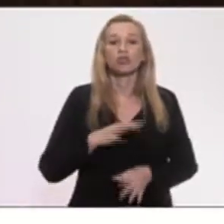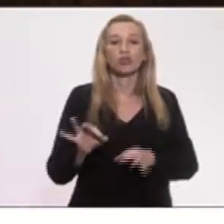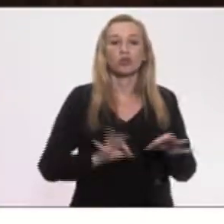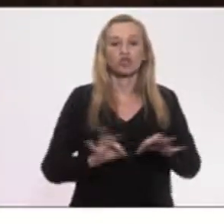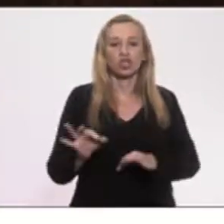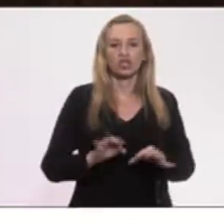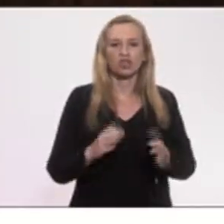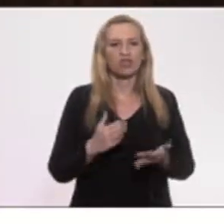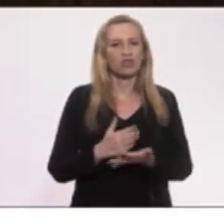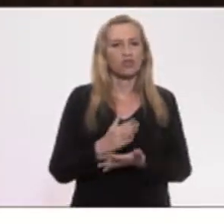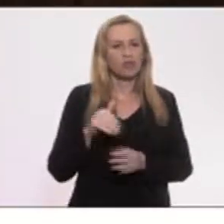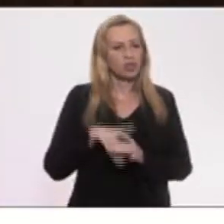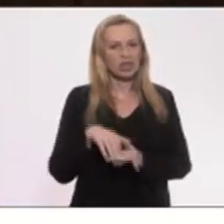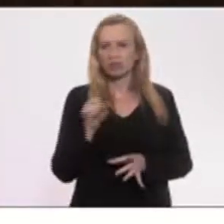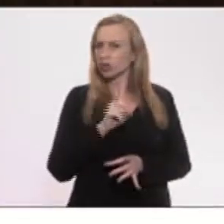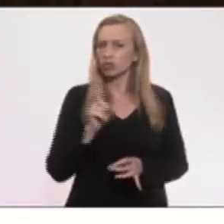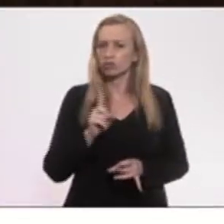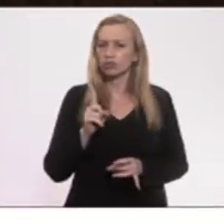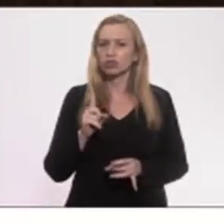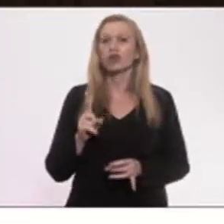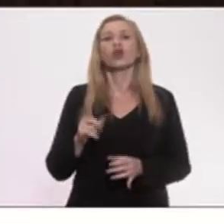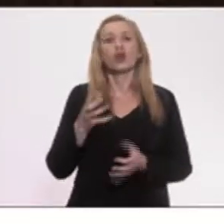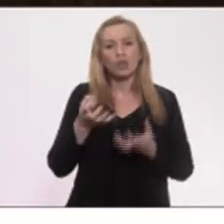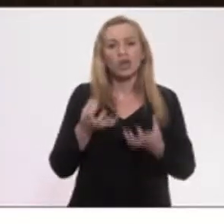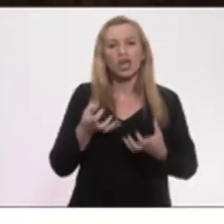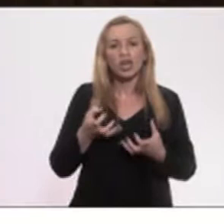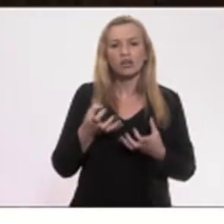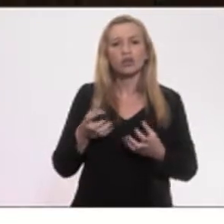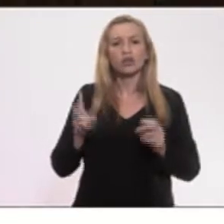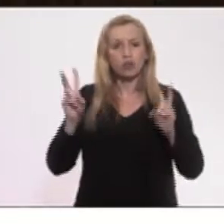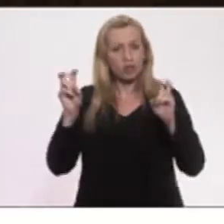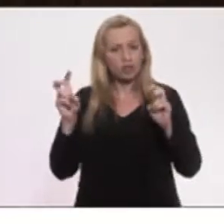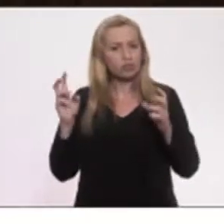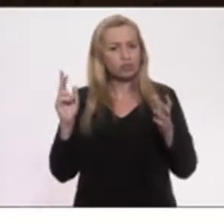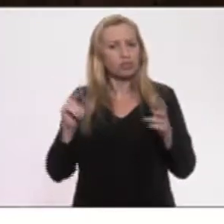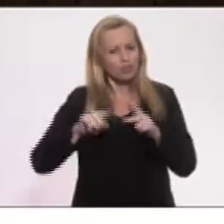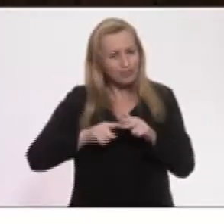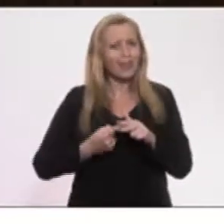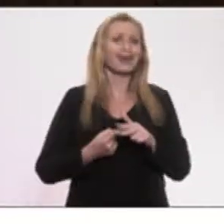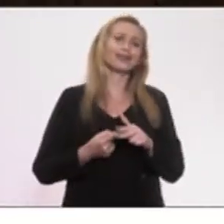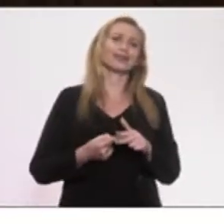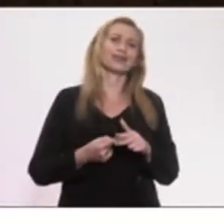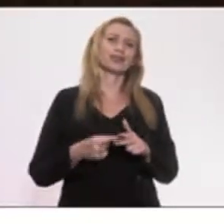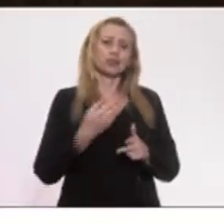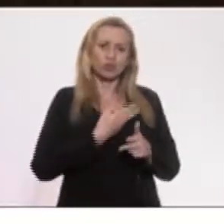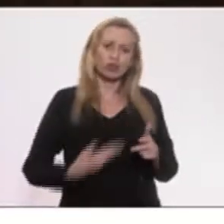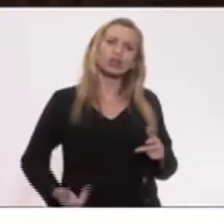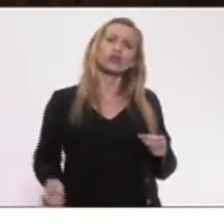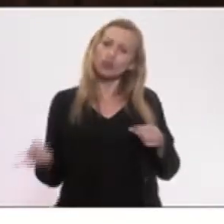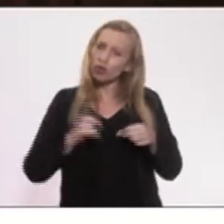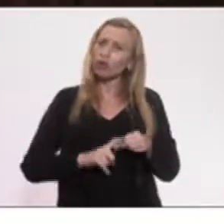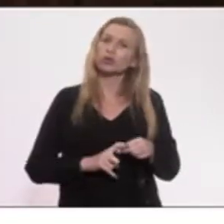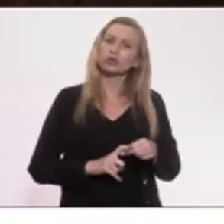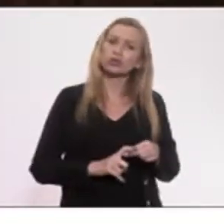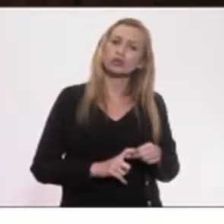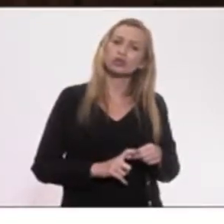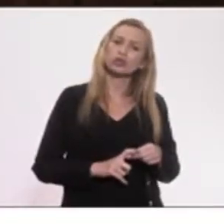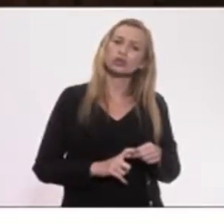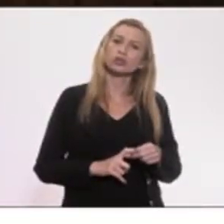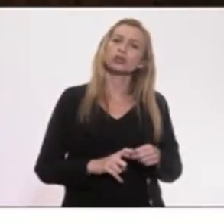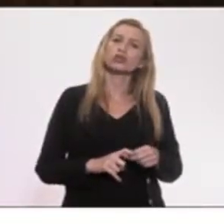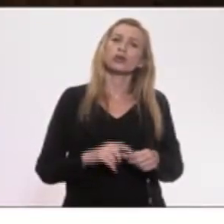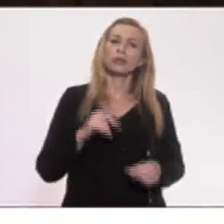seja votado, não tem nenhuma vaidade sobre isso, eu quero que a situação seja consertada, que o governador recue, seja em função da votação